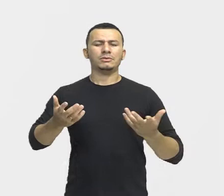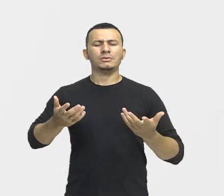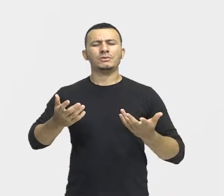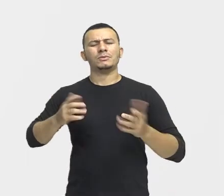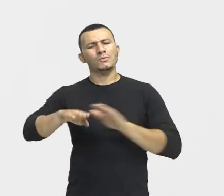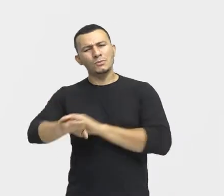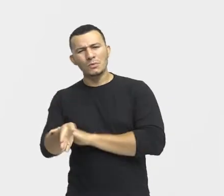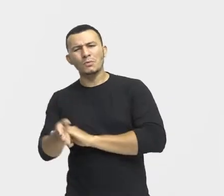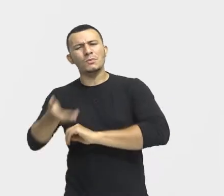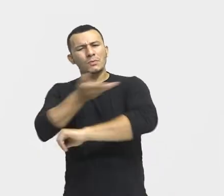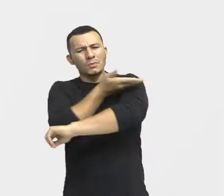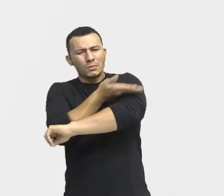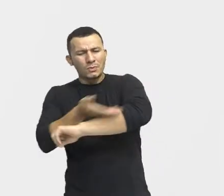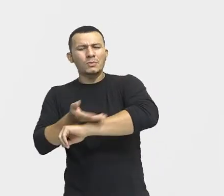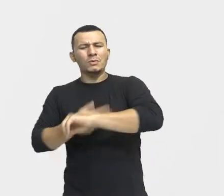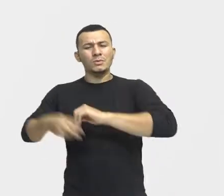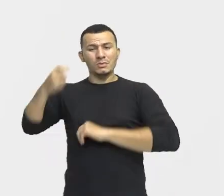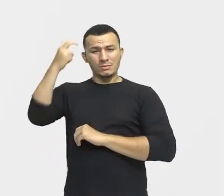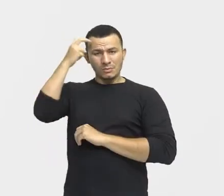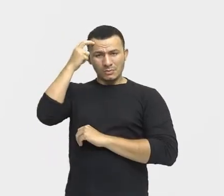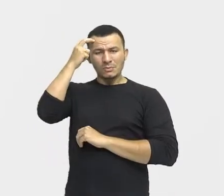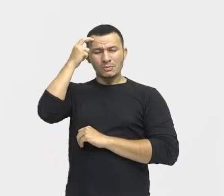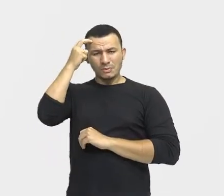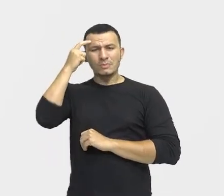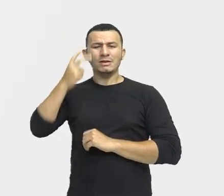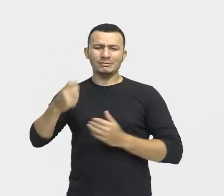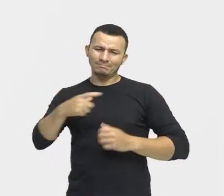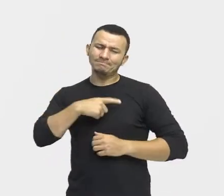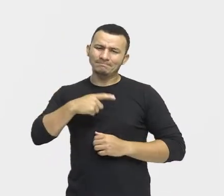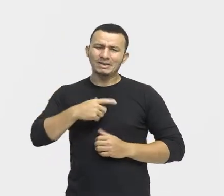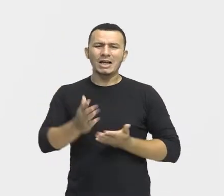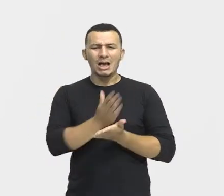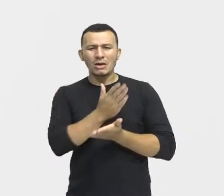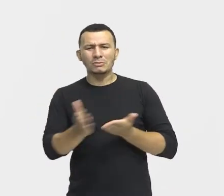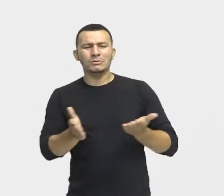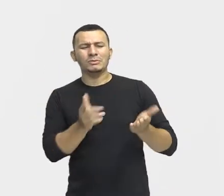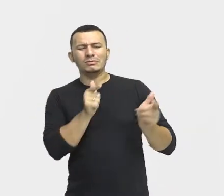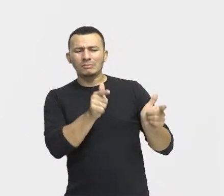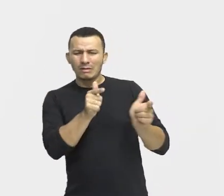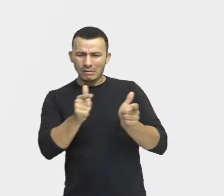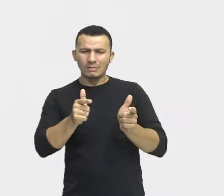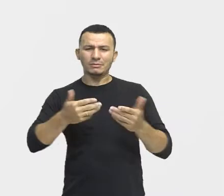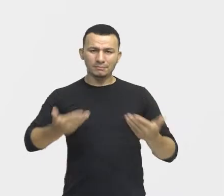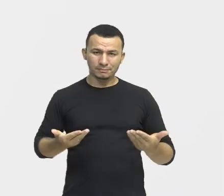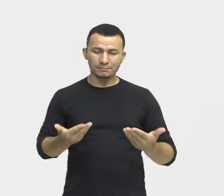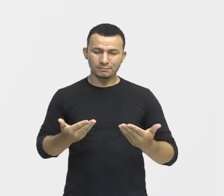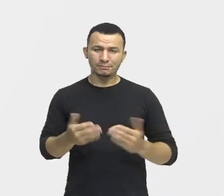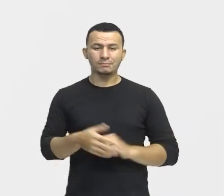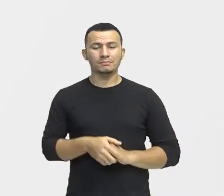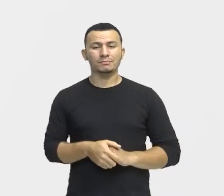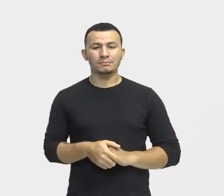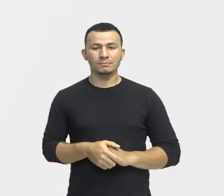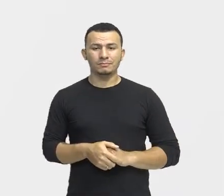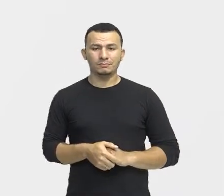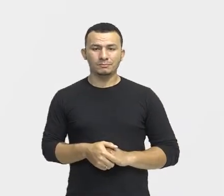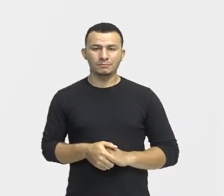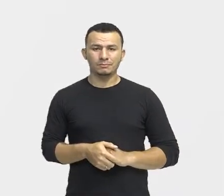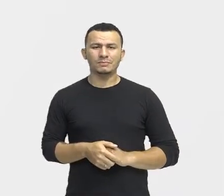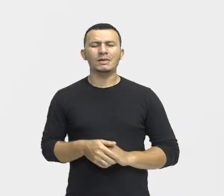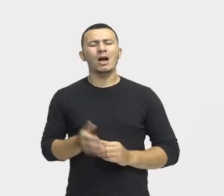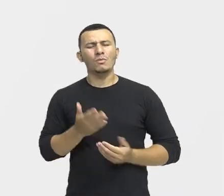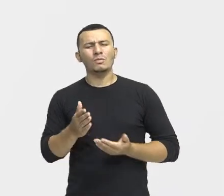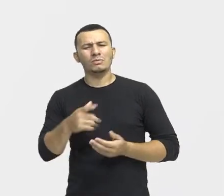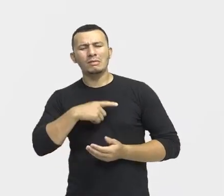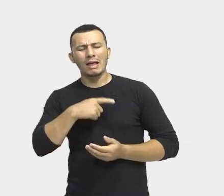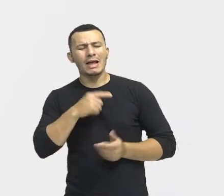costumes, hábitos, culturas, e aí a gente acaba geralmente colocando